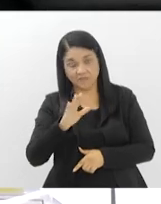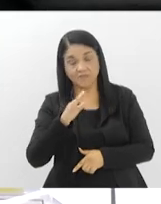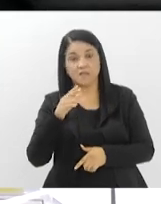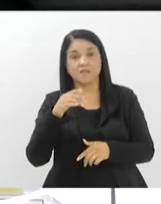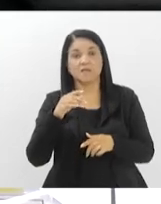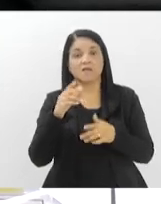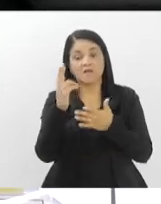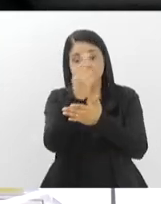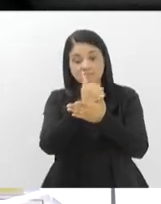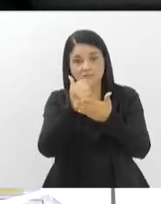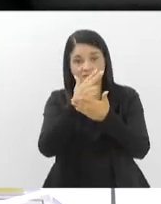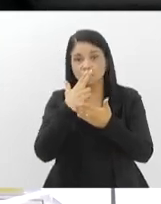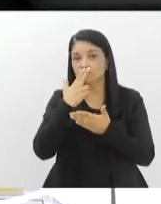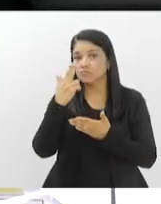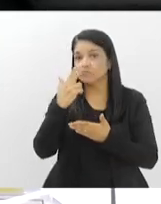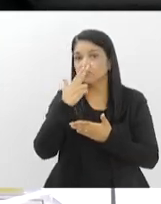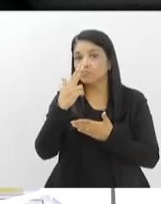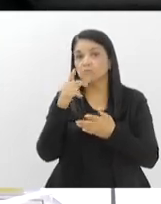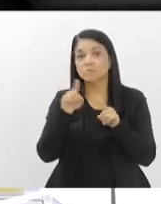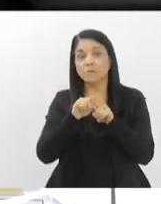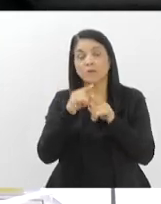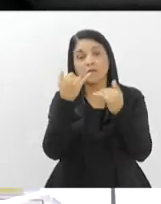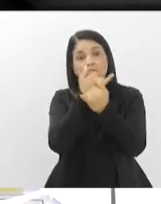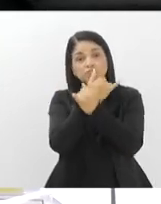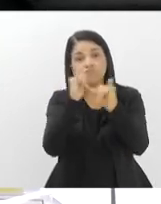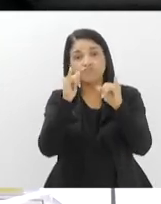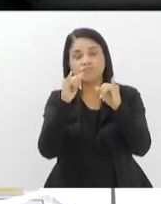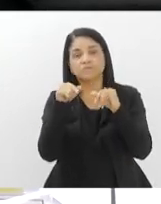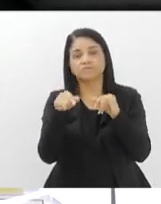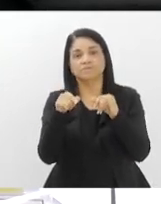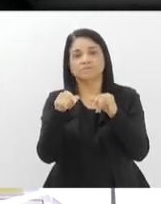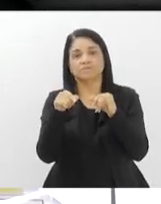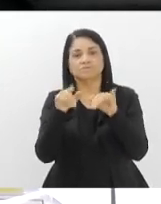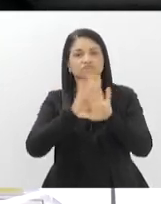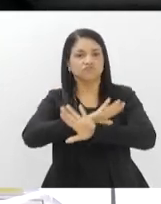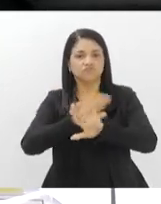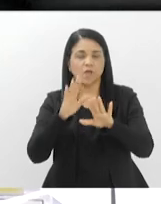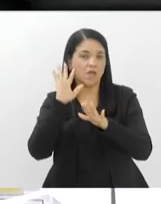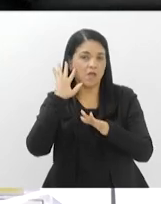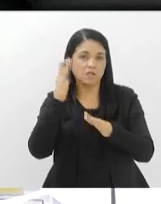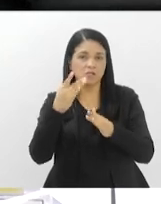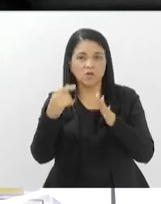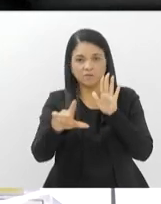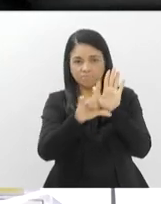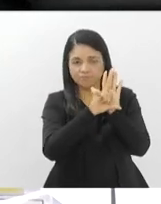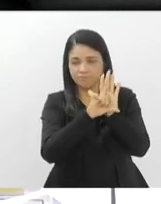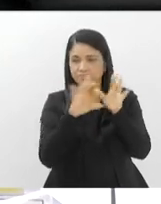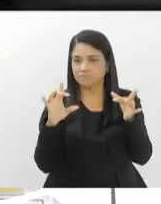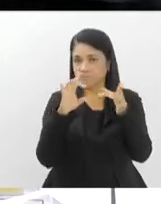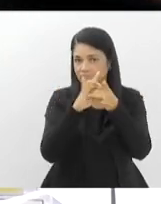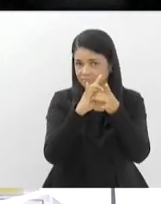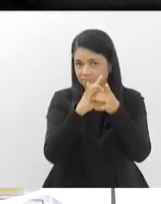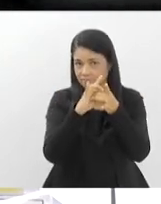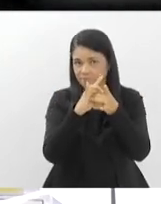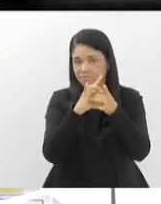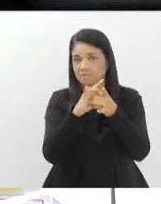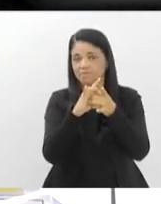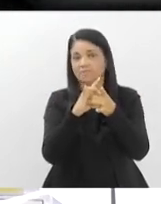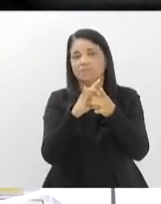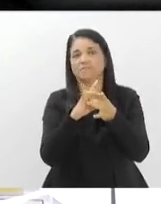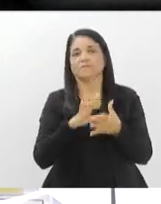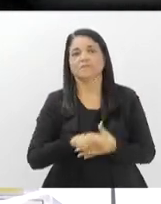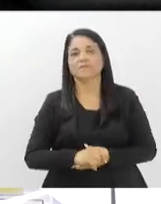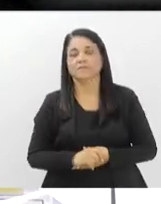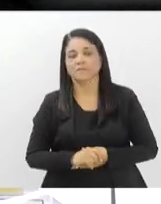o senhor colocaria um dispositivo eletrônico que está respaldado na lei geral. Perfeito. Então, tá bem